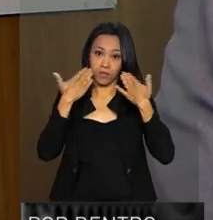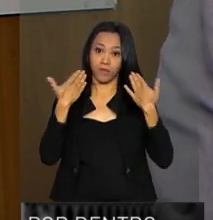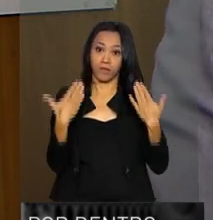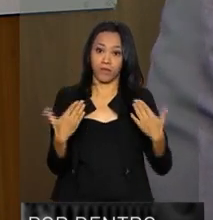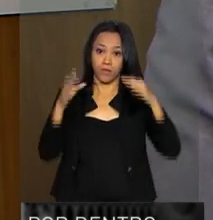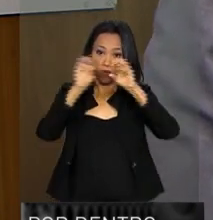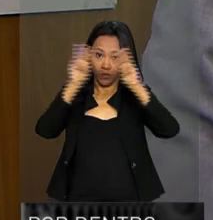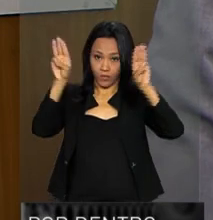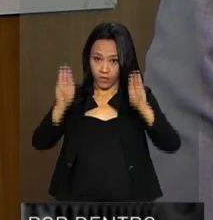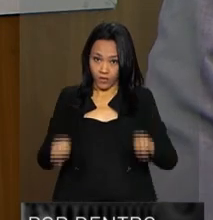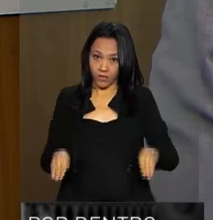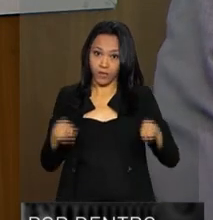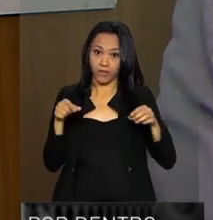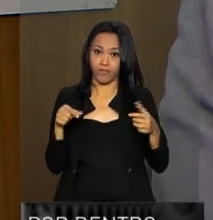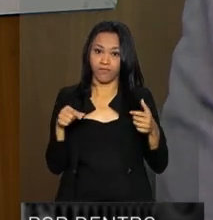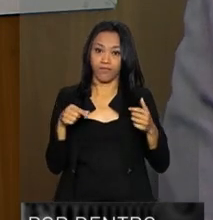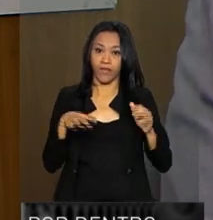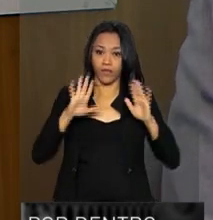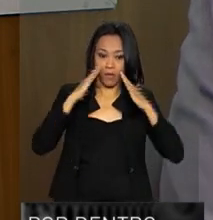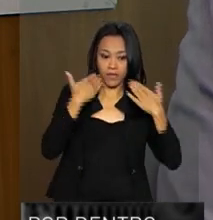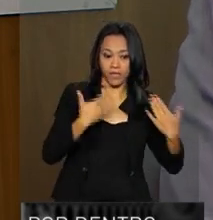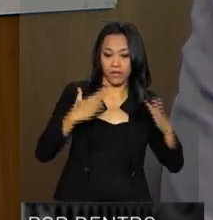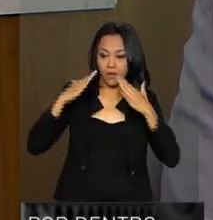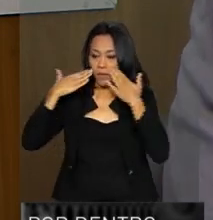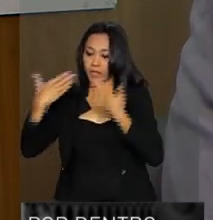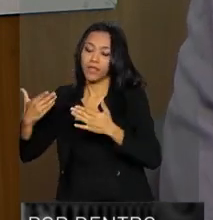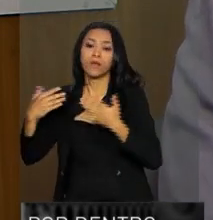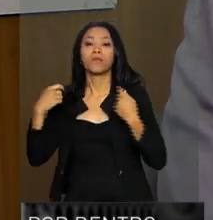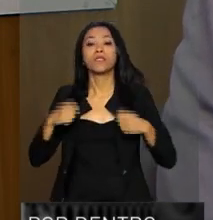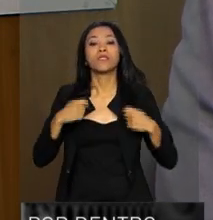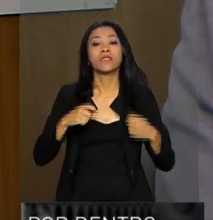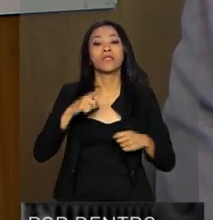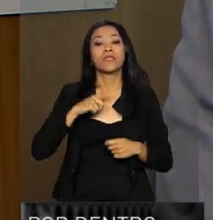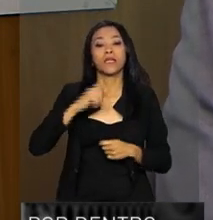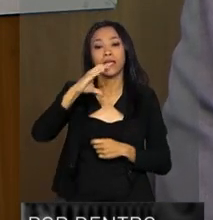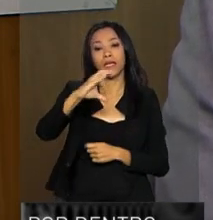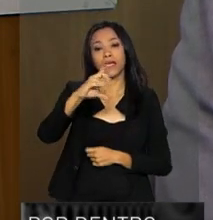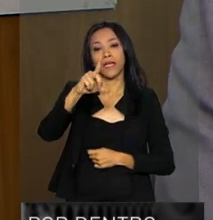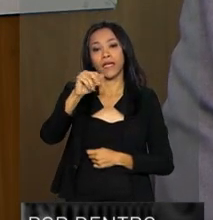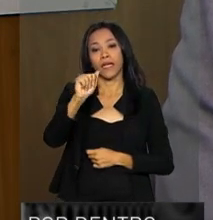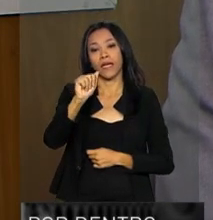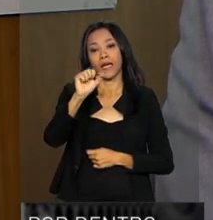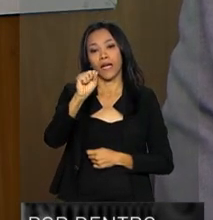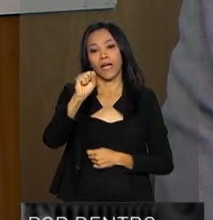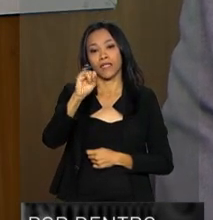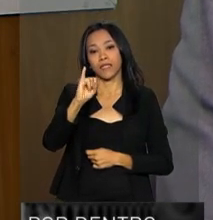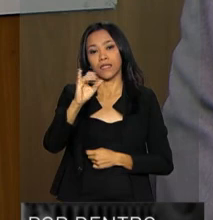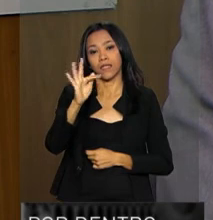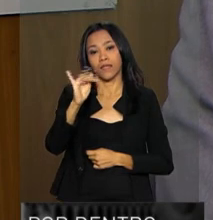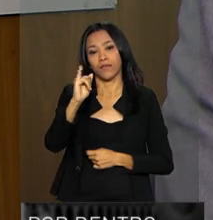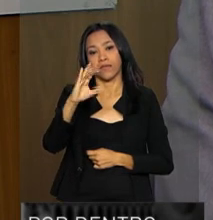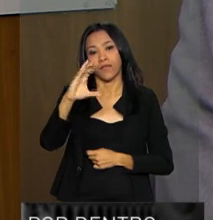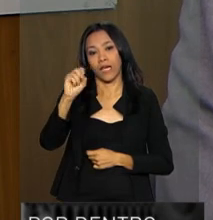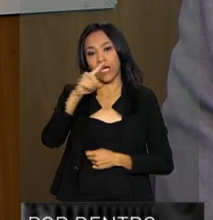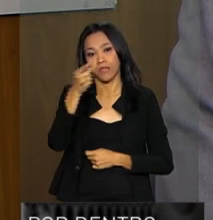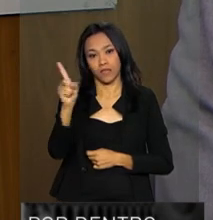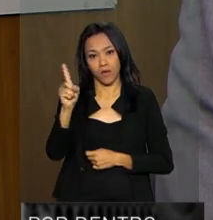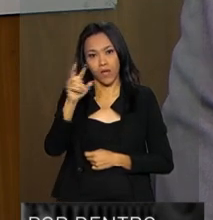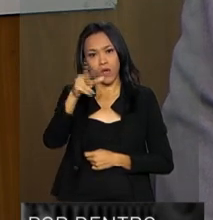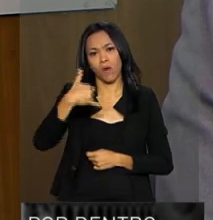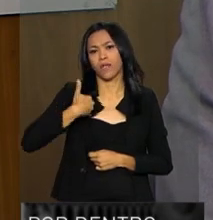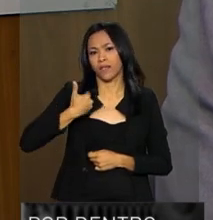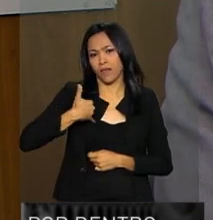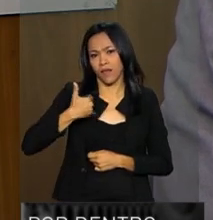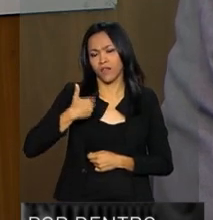estabelecer o princípio da classificação indicativa da classificação etária como já acontece no cinema